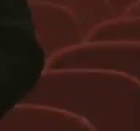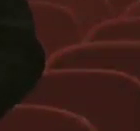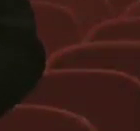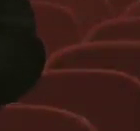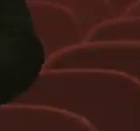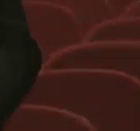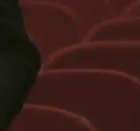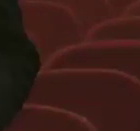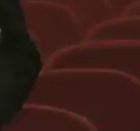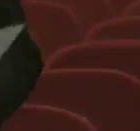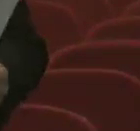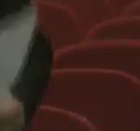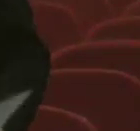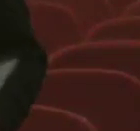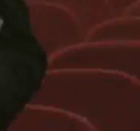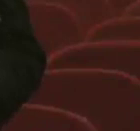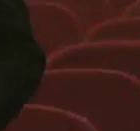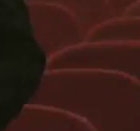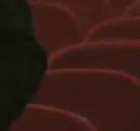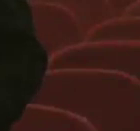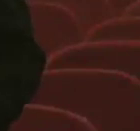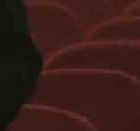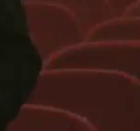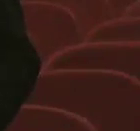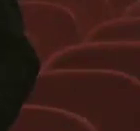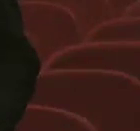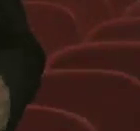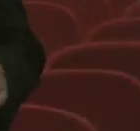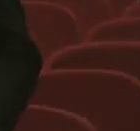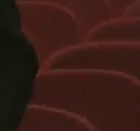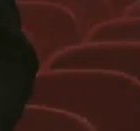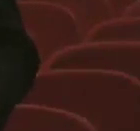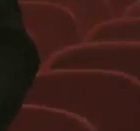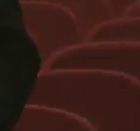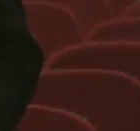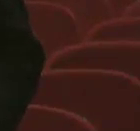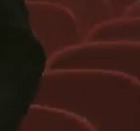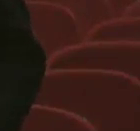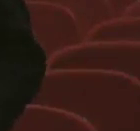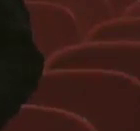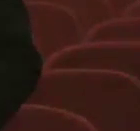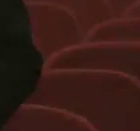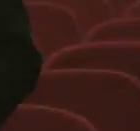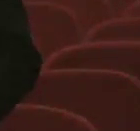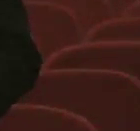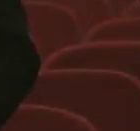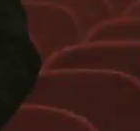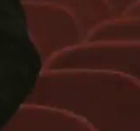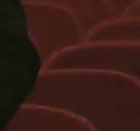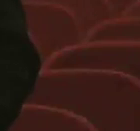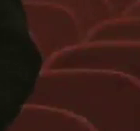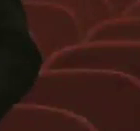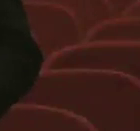porque Emerson Pereira, na última sexta-feira, foi empossado como secretário municipal de assistência